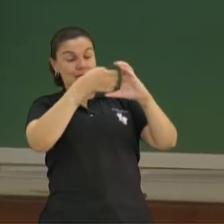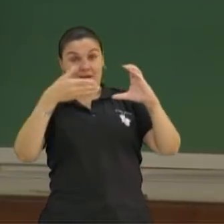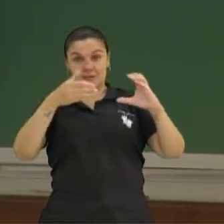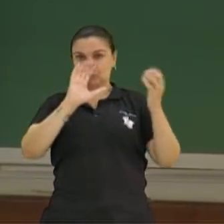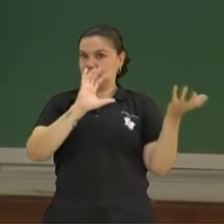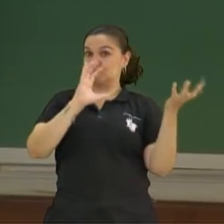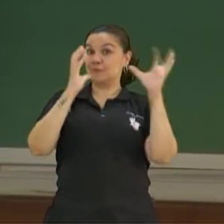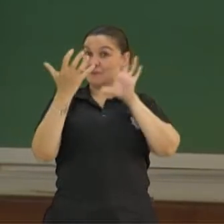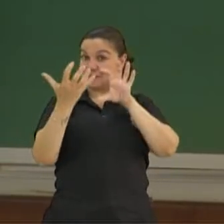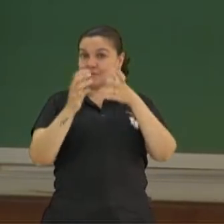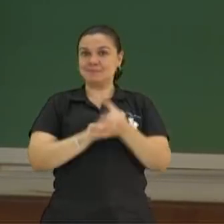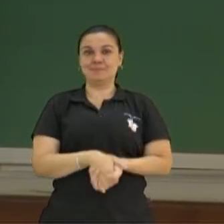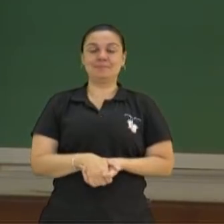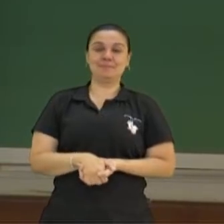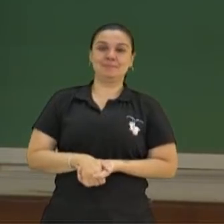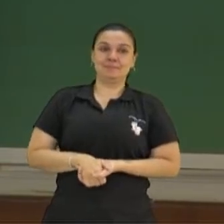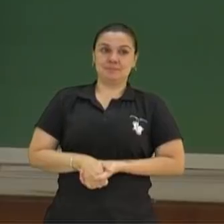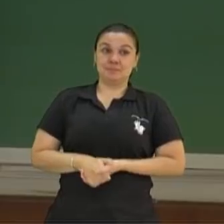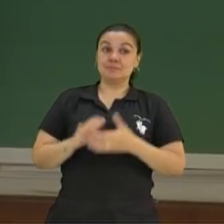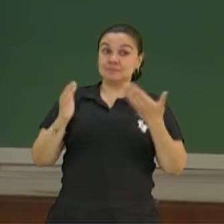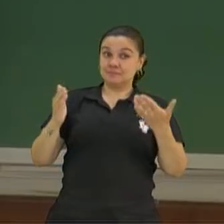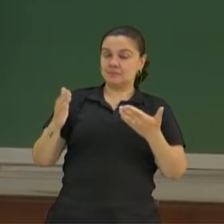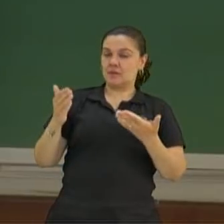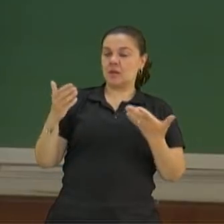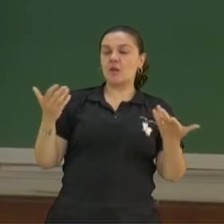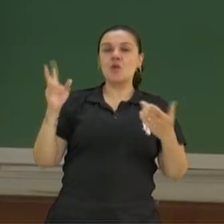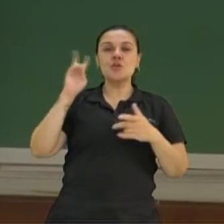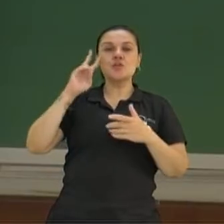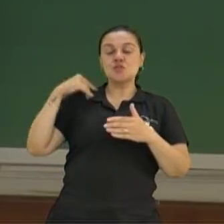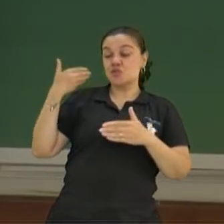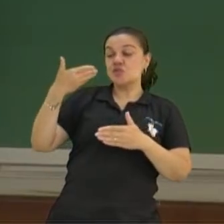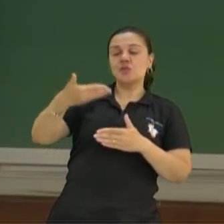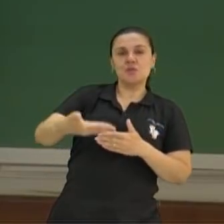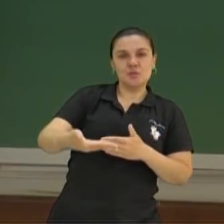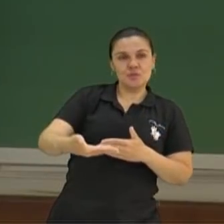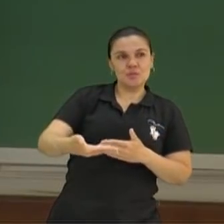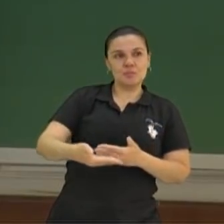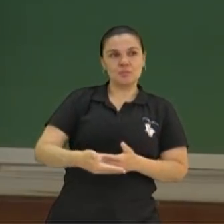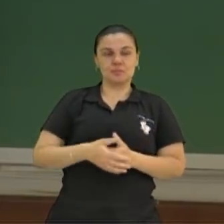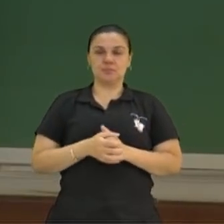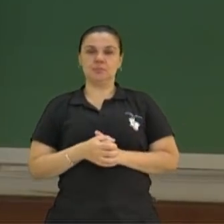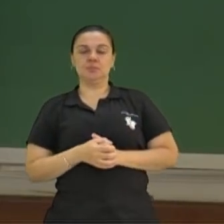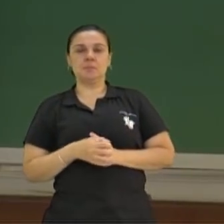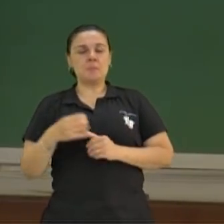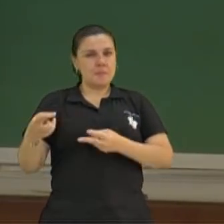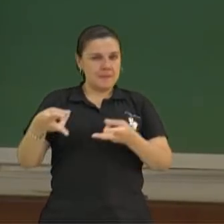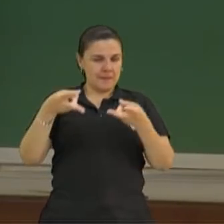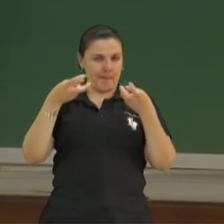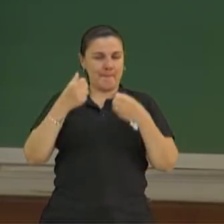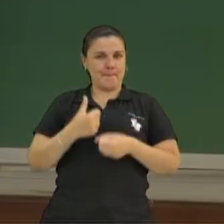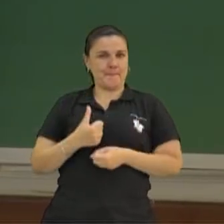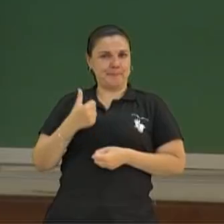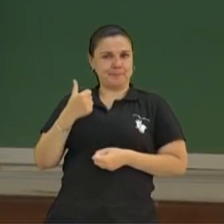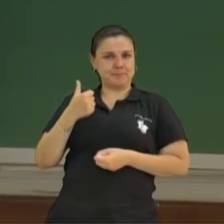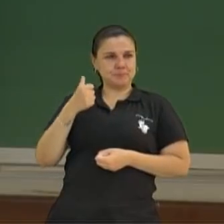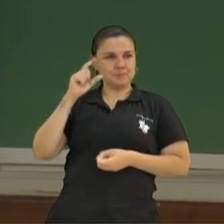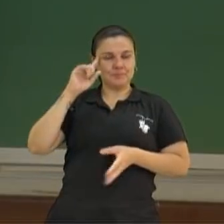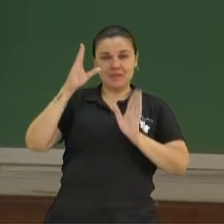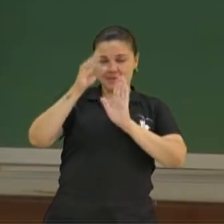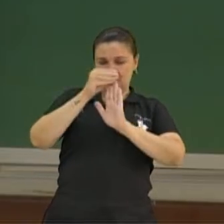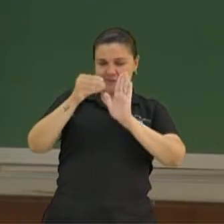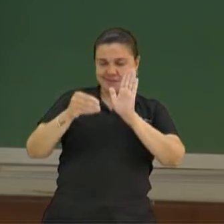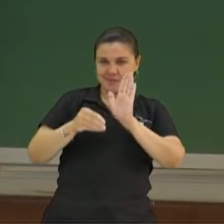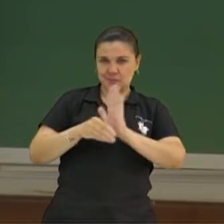características climáticas. Ao longo da qual história que se dá? Então, ao longo do tempo. Perceba que esse